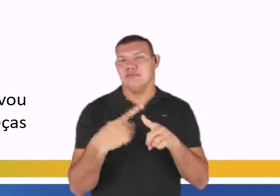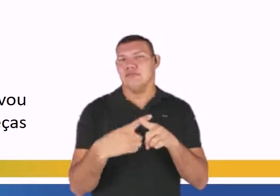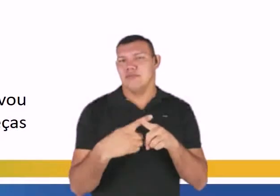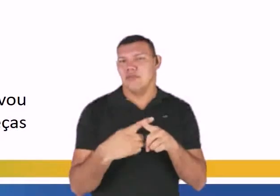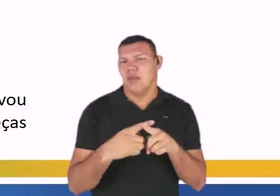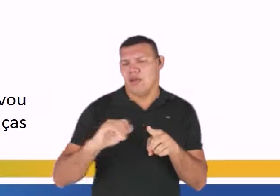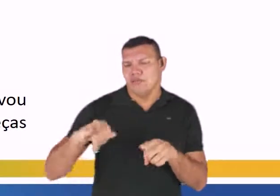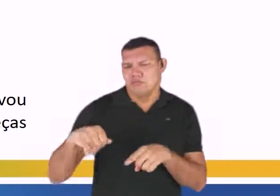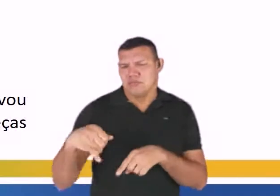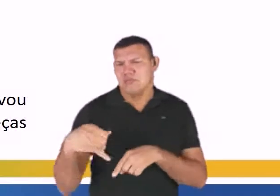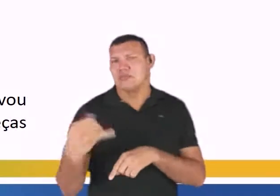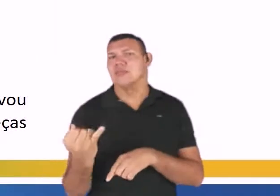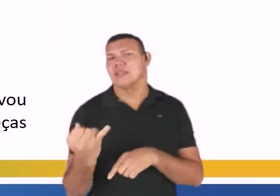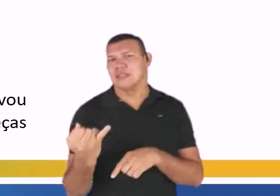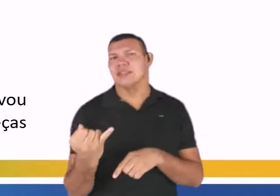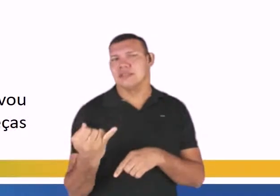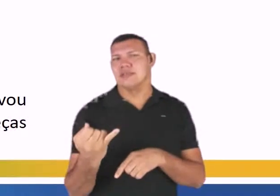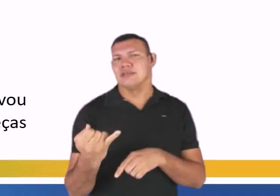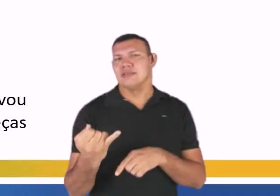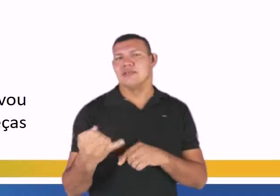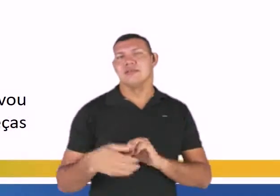uma propaganda